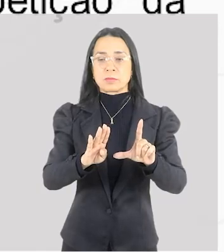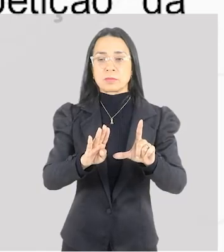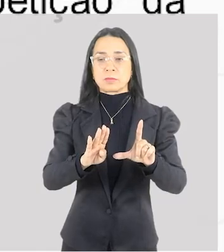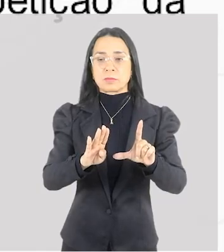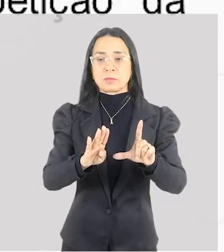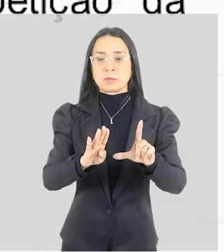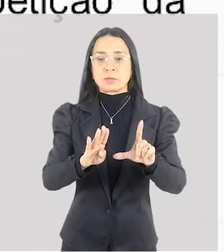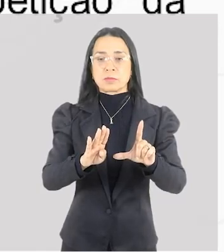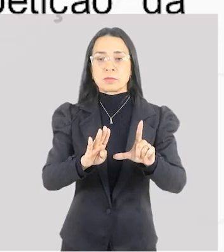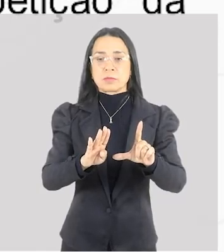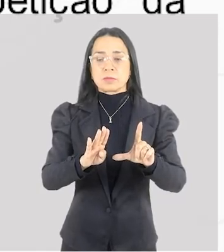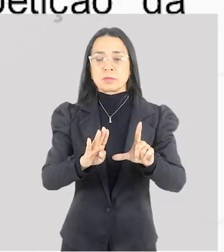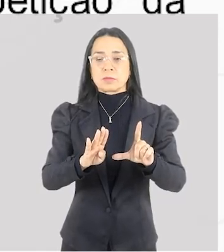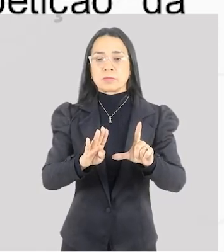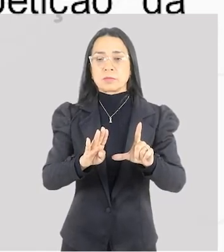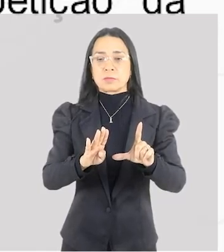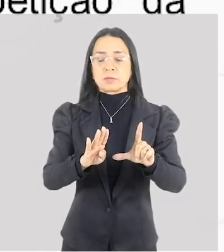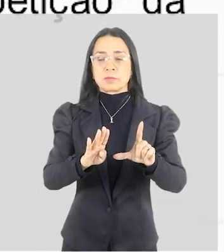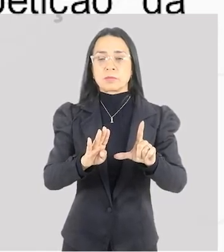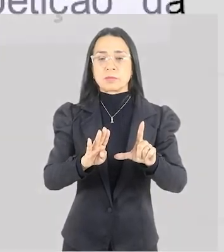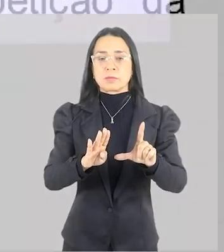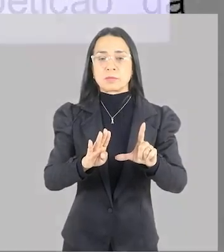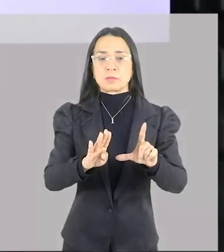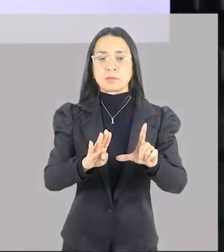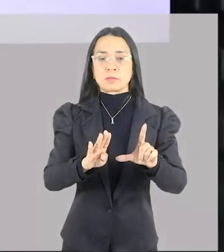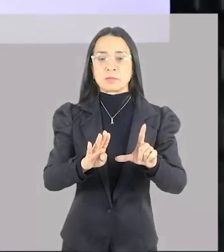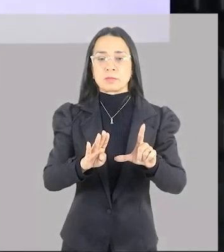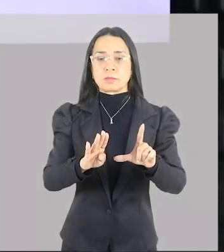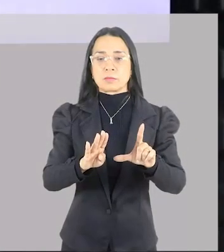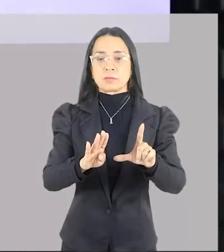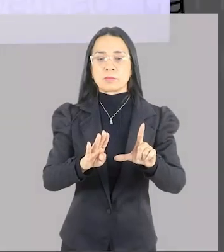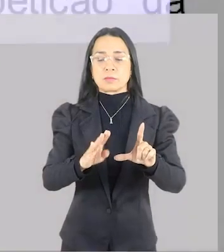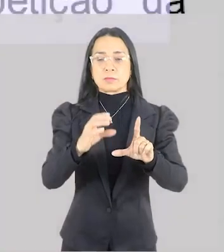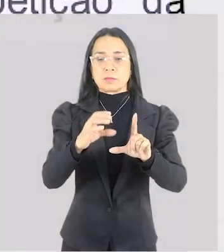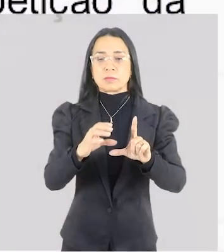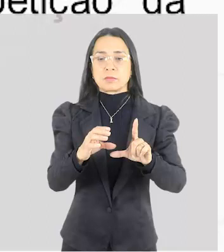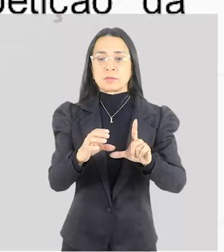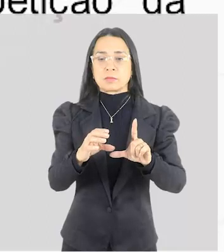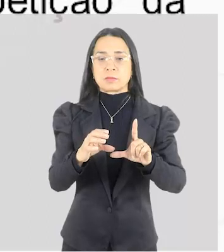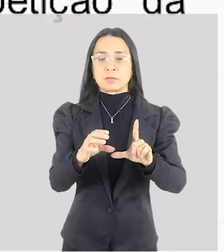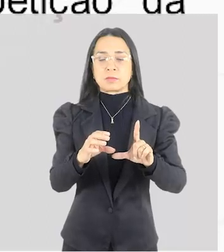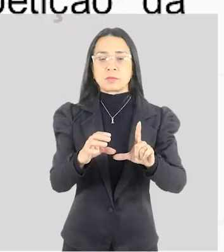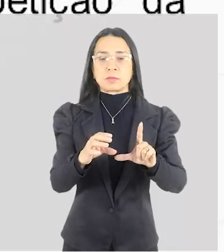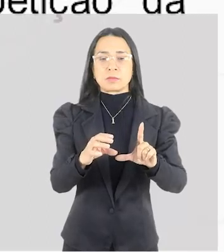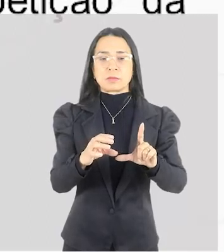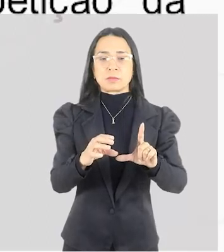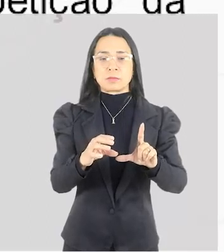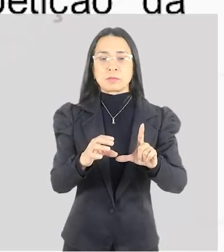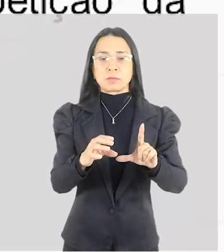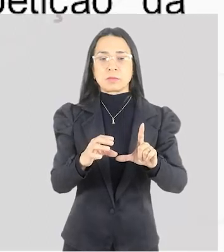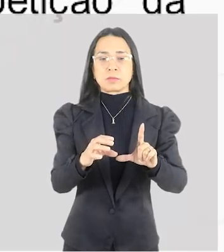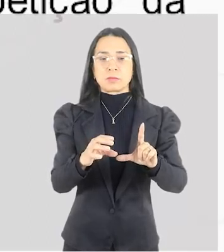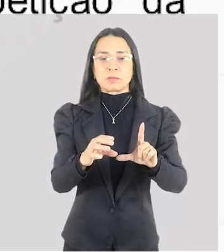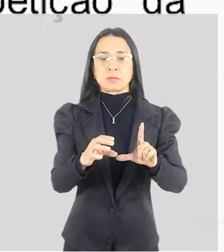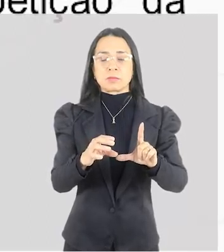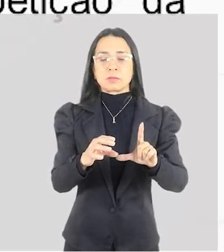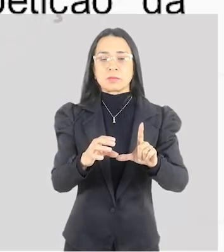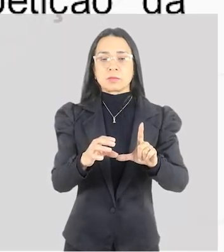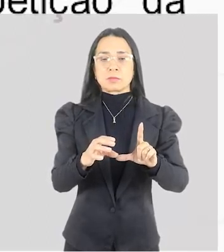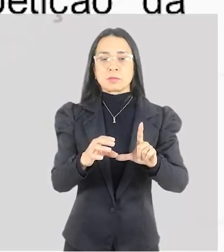dupla imagem do homem olhando sempre para frente. Letra C, construção de